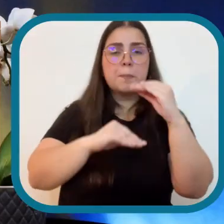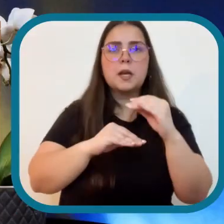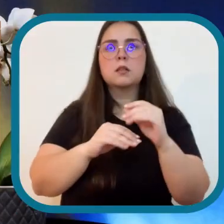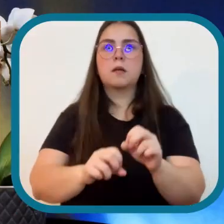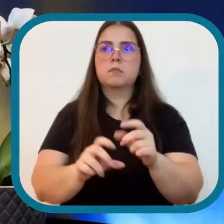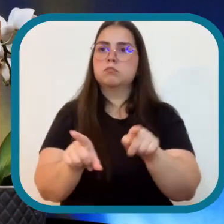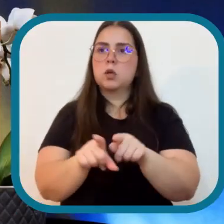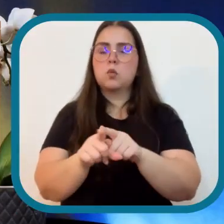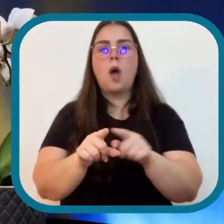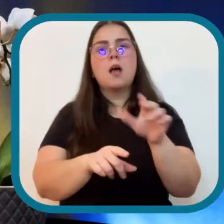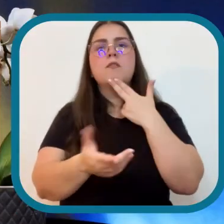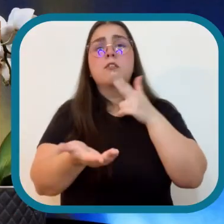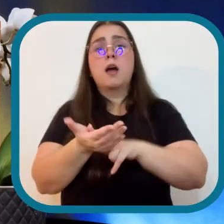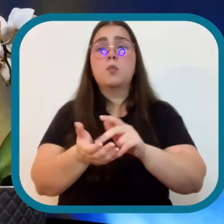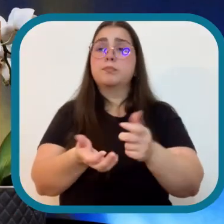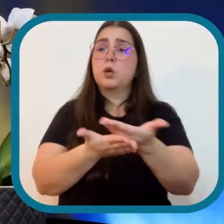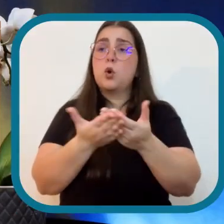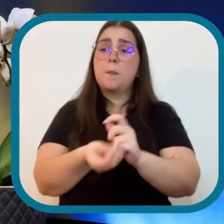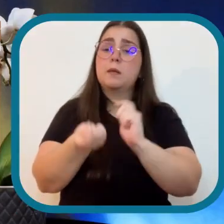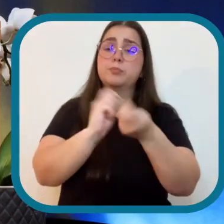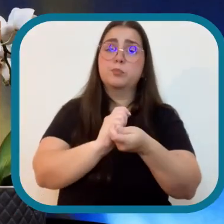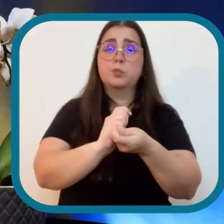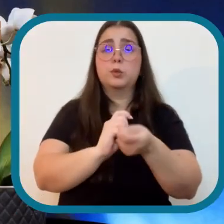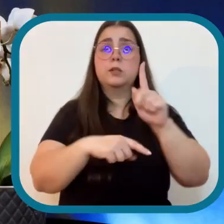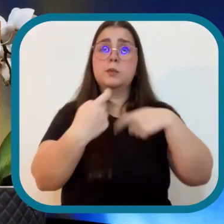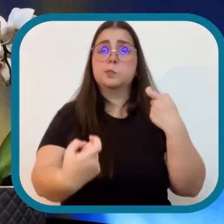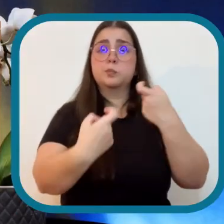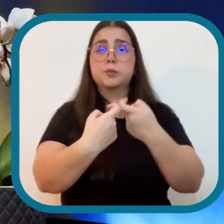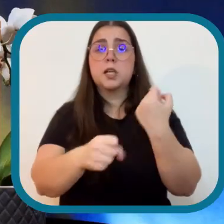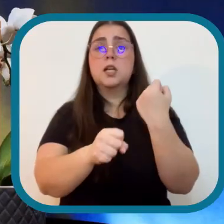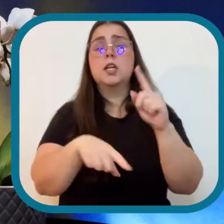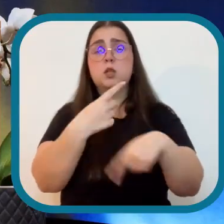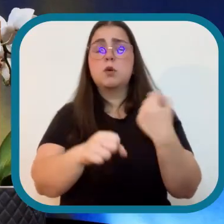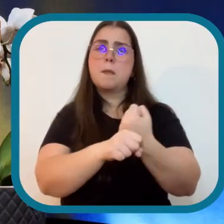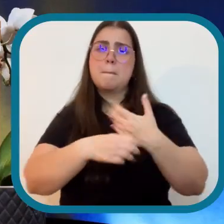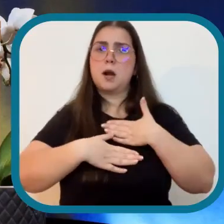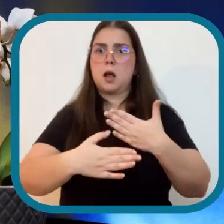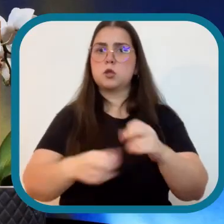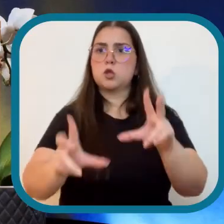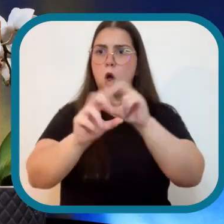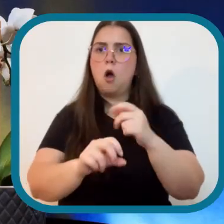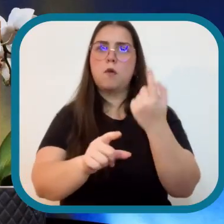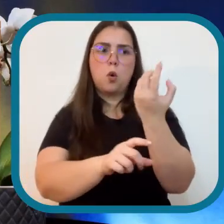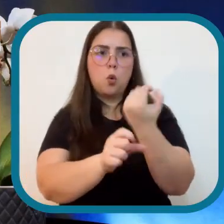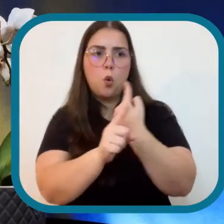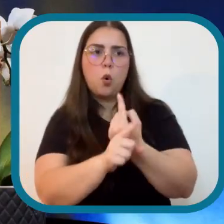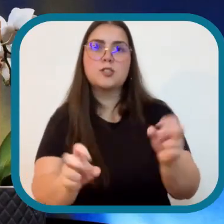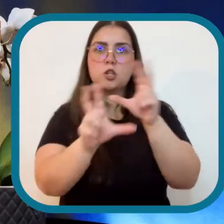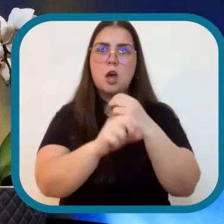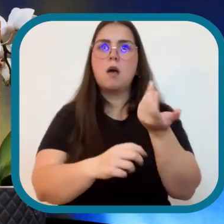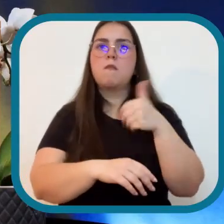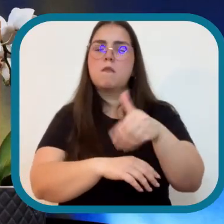adaptam-se a uma nova realidade económica e novas profissões e novos mercados vão surgir. Portanto, é estar muito atento a isso e não